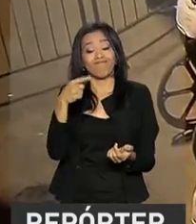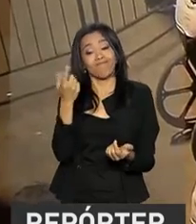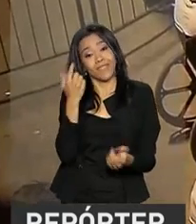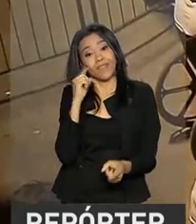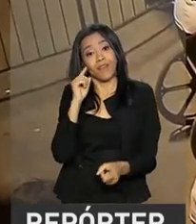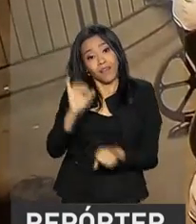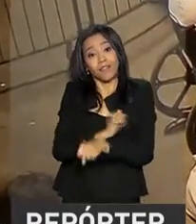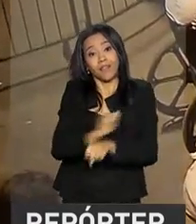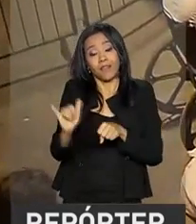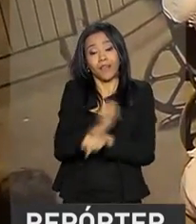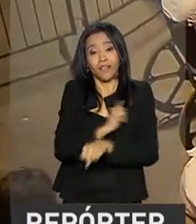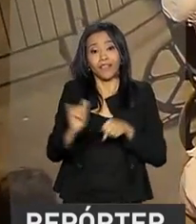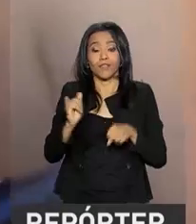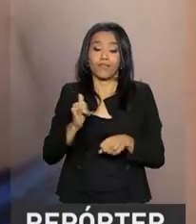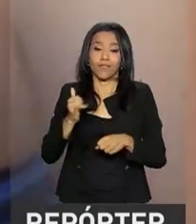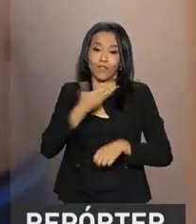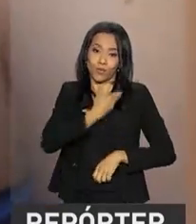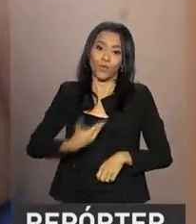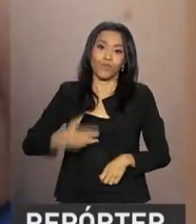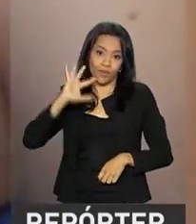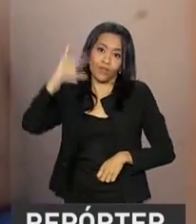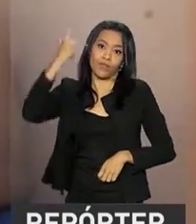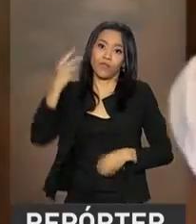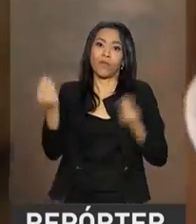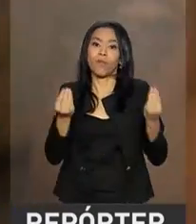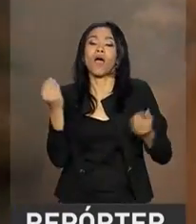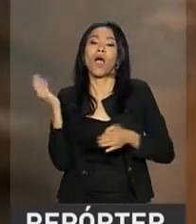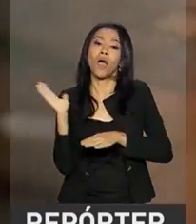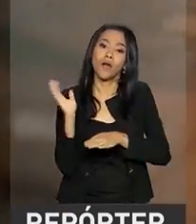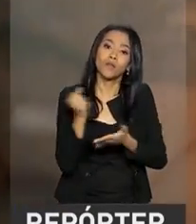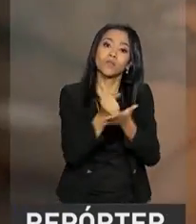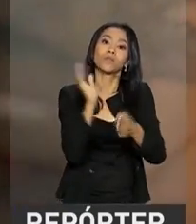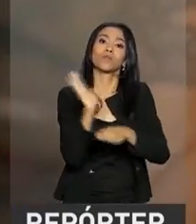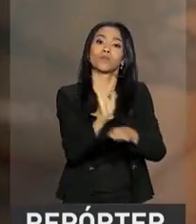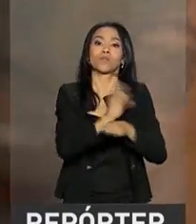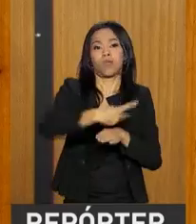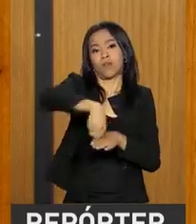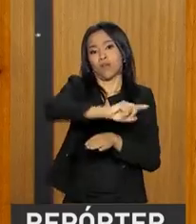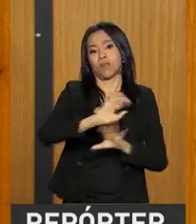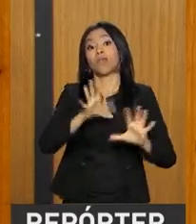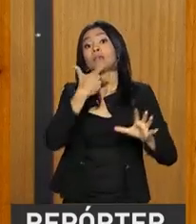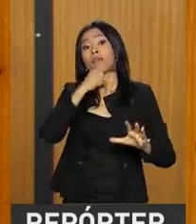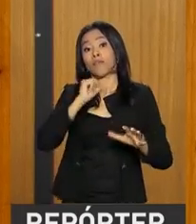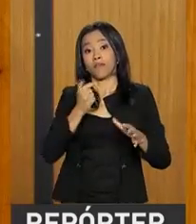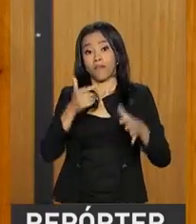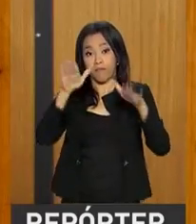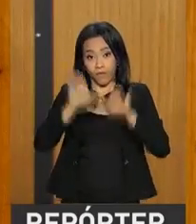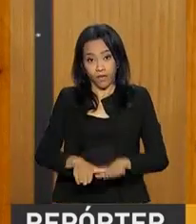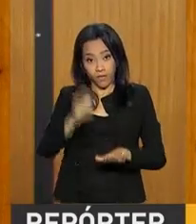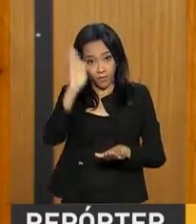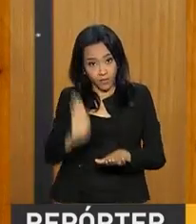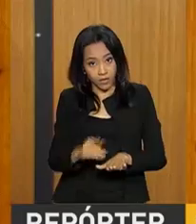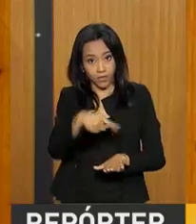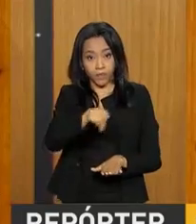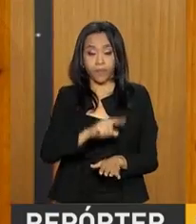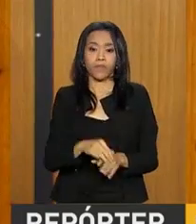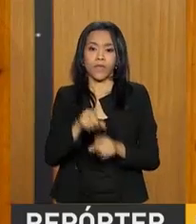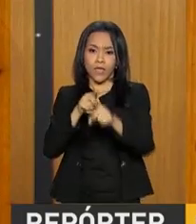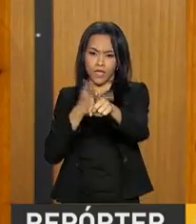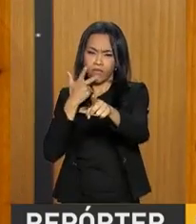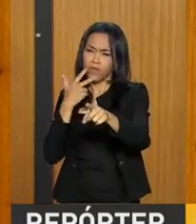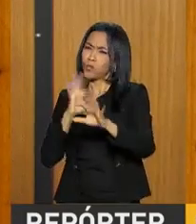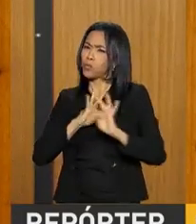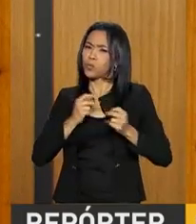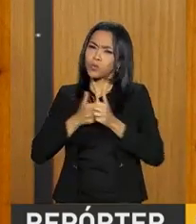para dar melhores condições aos que querem viver e trabalhar no Brasil. Todo esse trajeto eles são acompanhados até